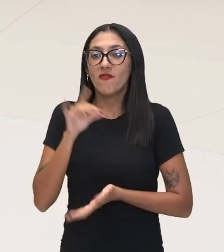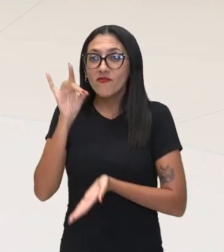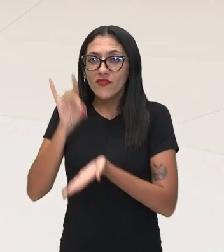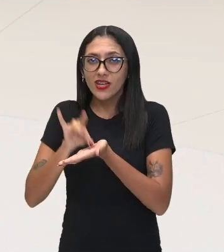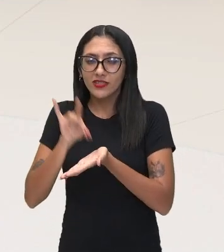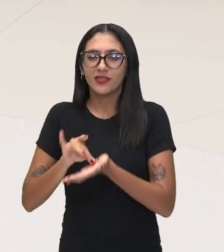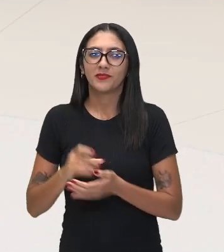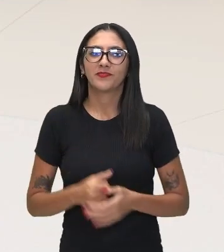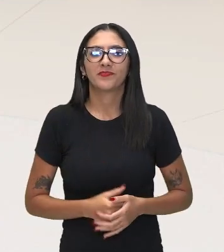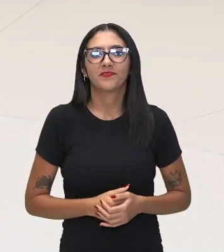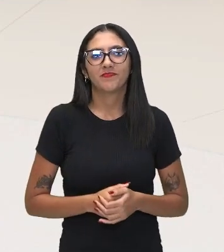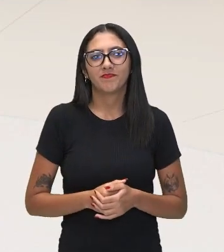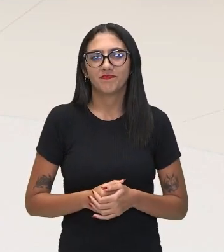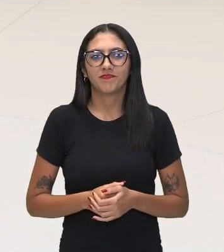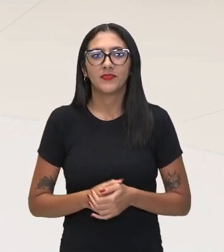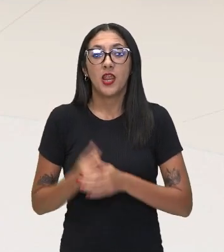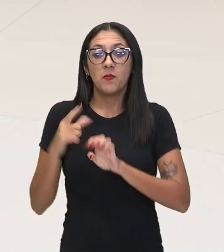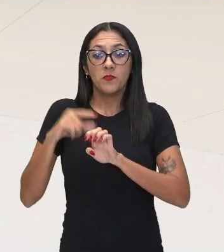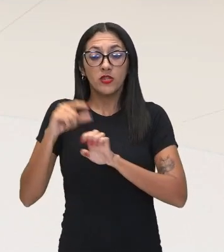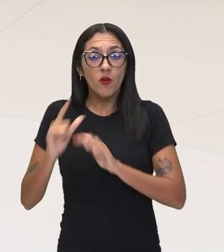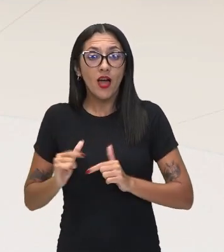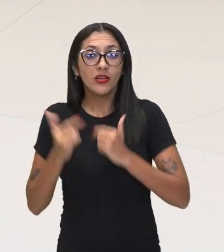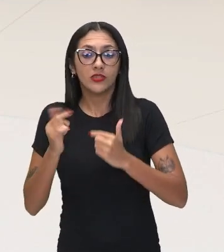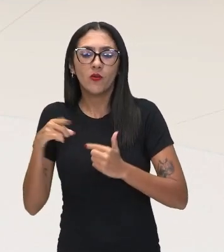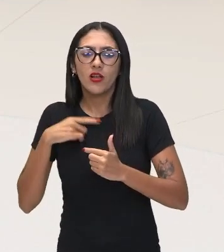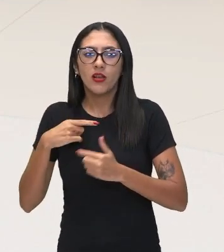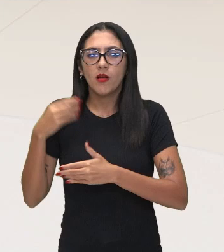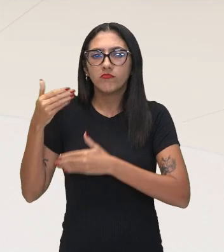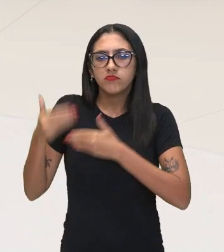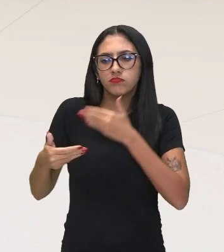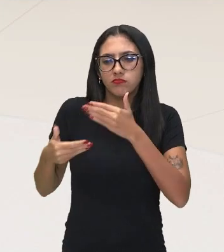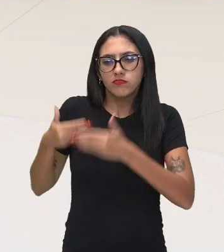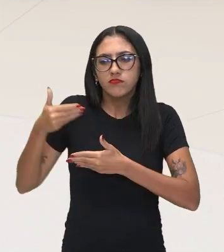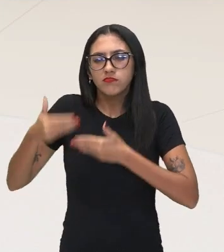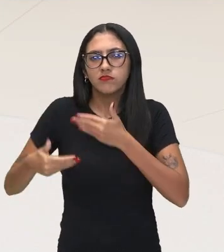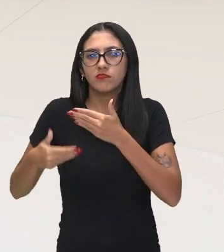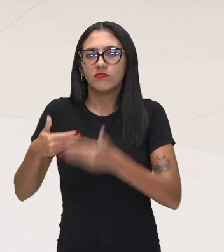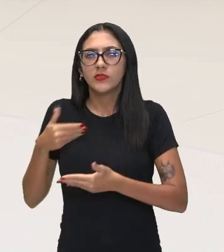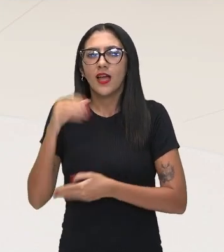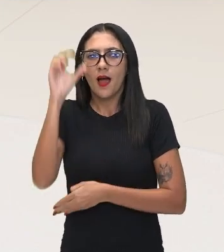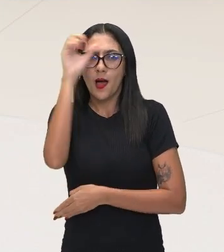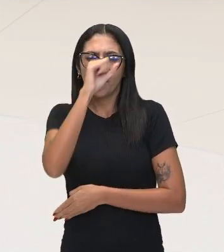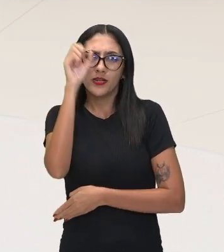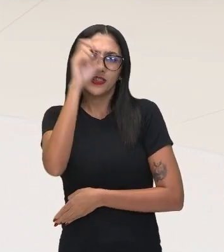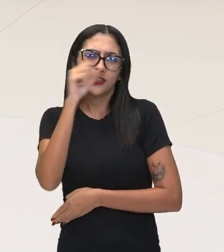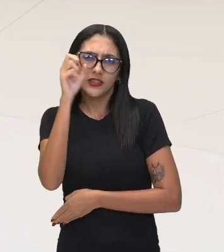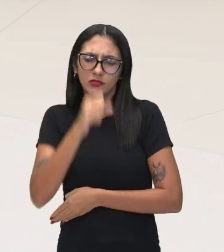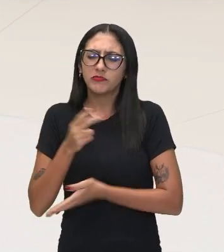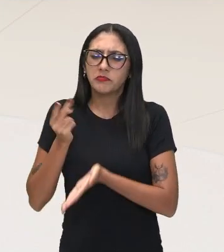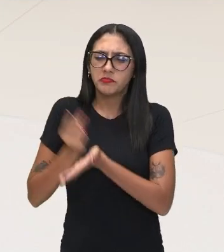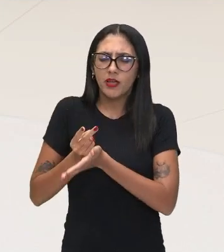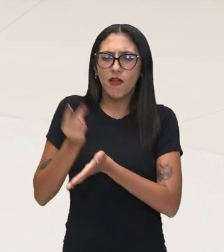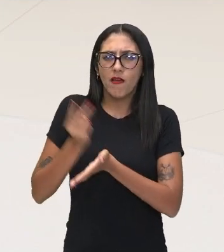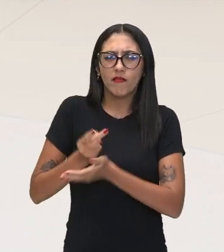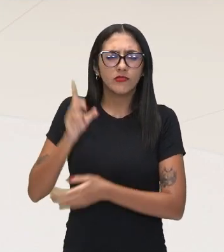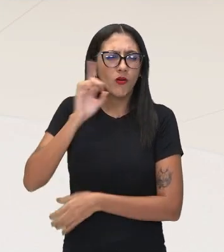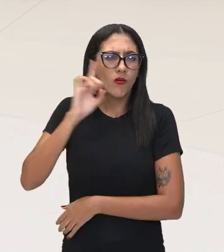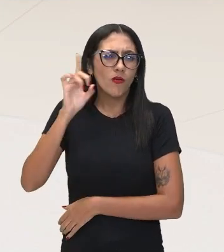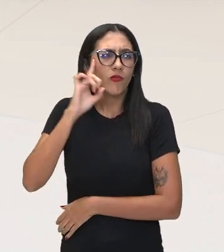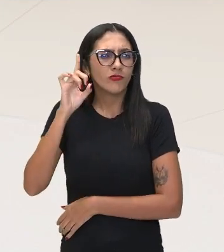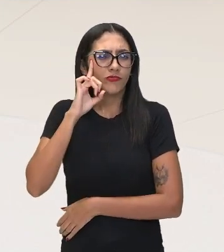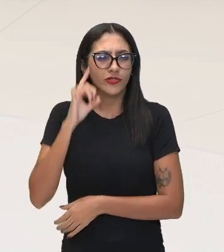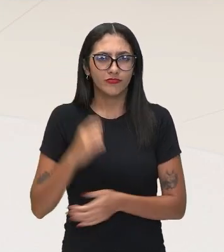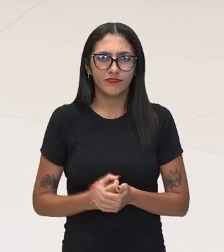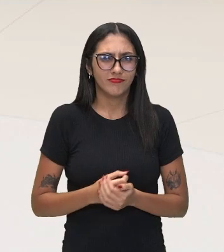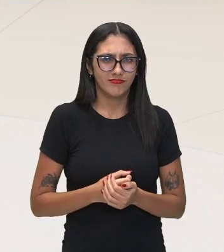só, ser empreendedor é um processo de aprendizado contínuo, tá? Então, olha só, não é que